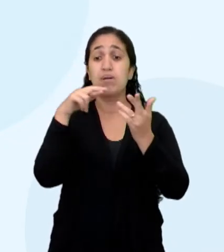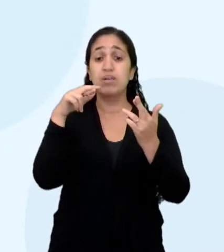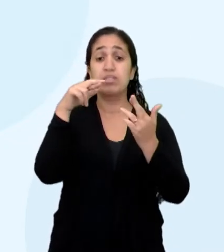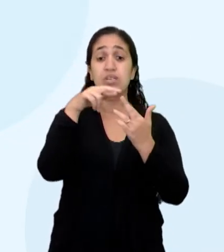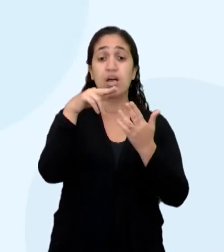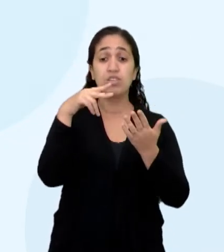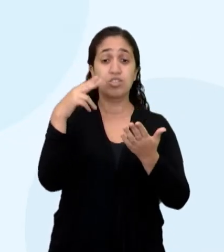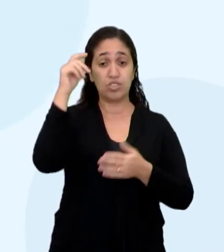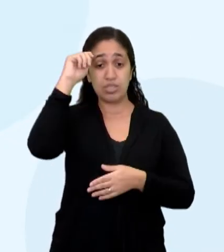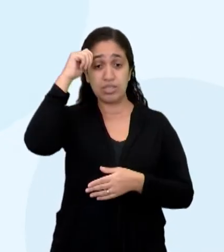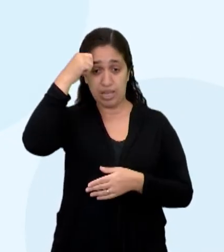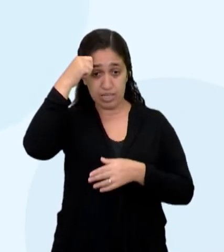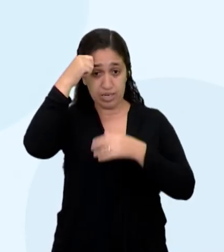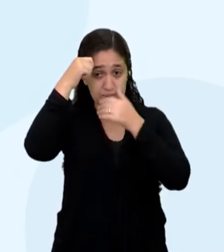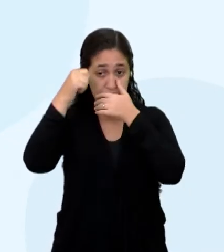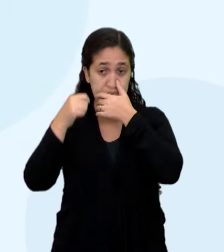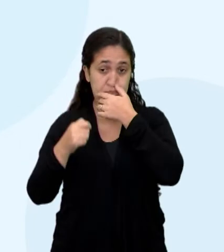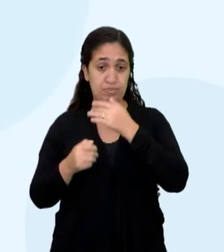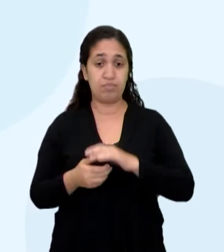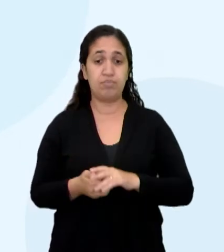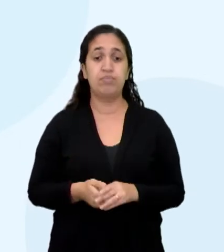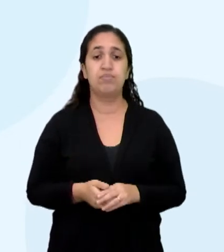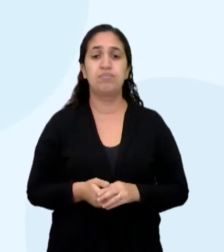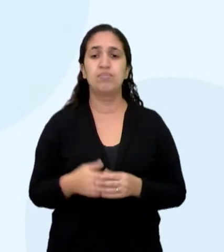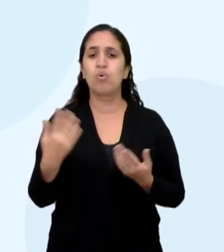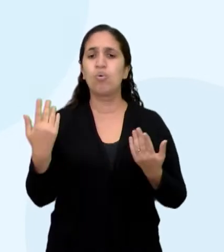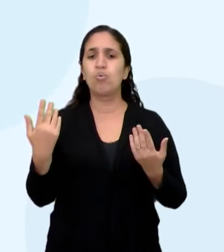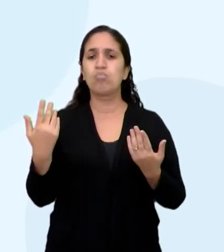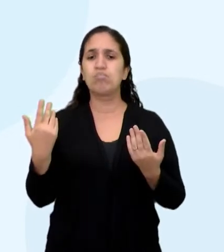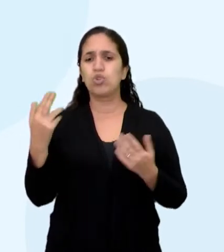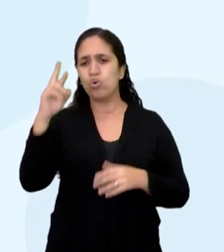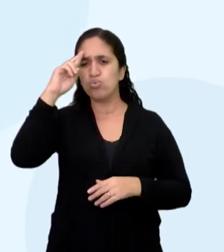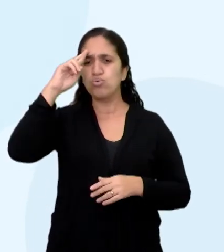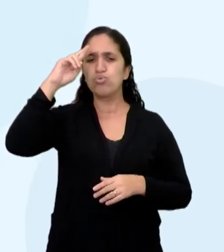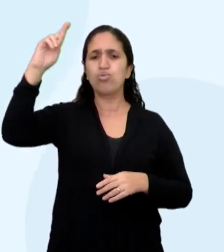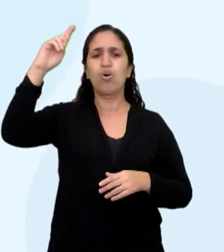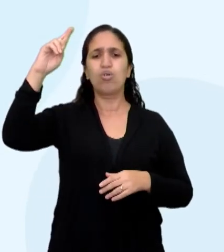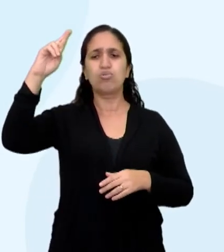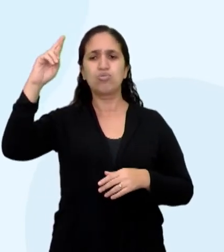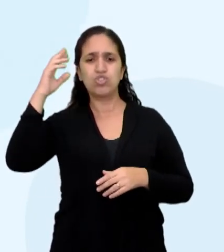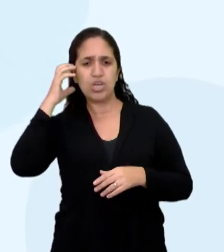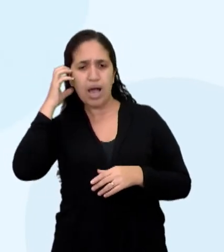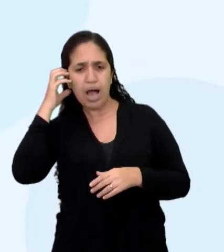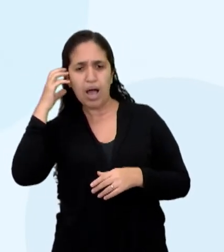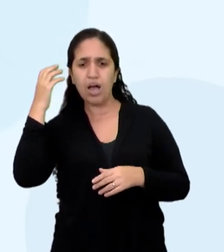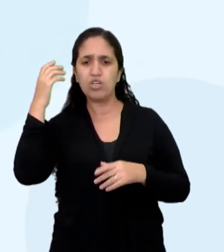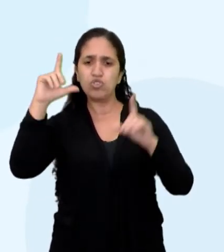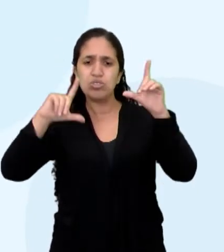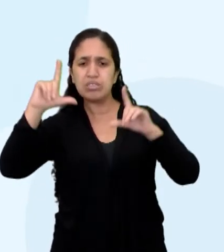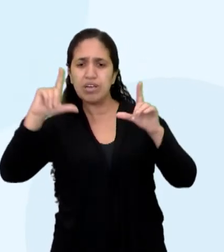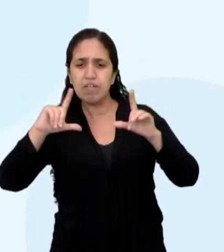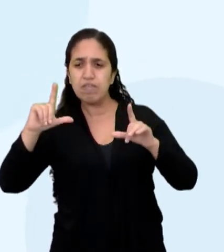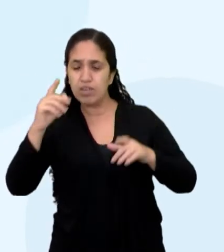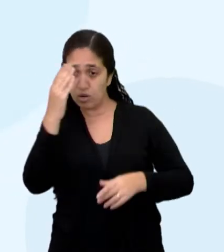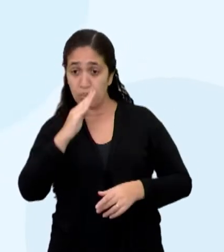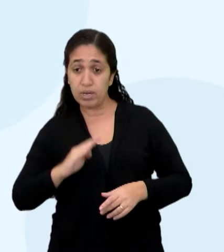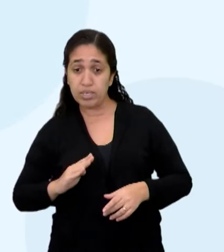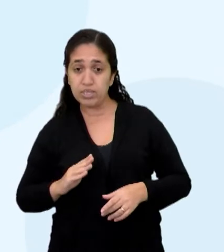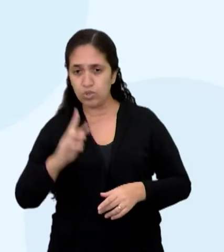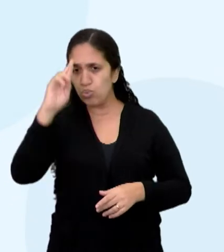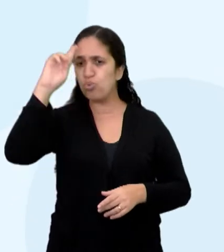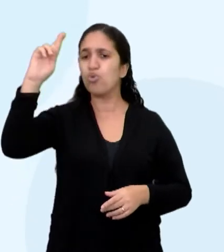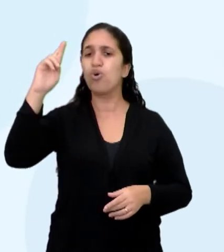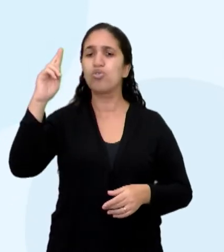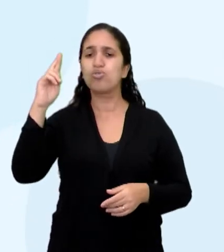representatividade negra. Até o final da aula eu vou falar sem gaguejar. Qual é a cor dos donos das concessões de rádio e TV no Brasil? Né? E aí é